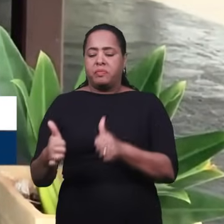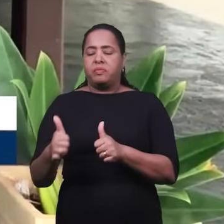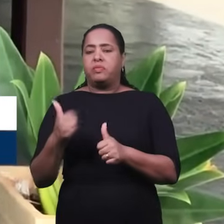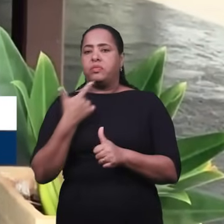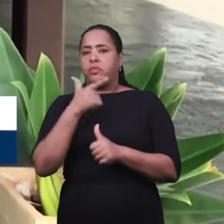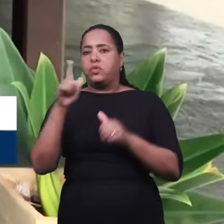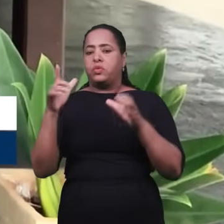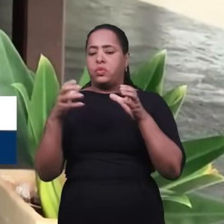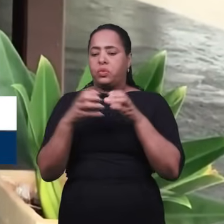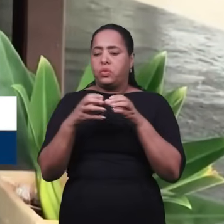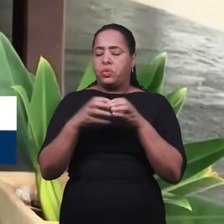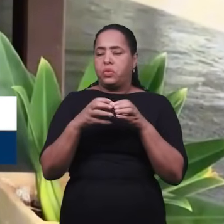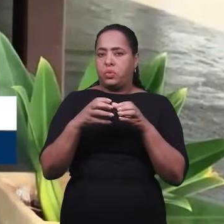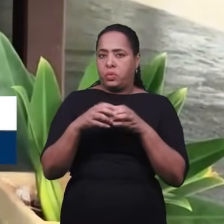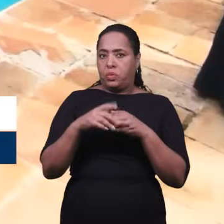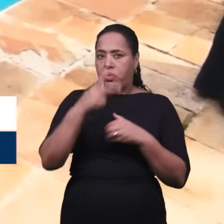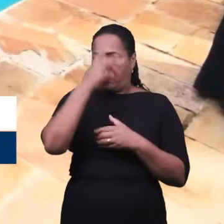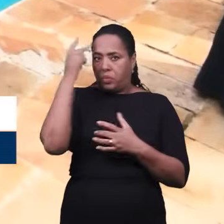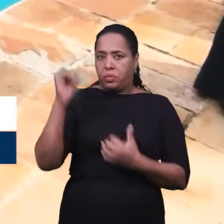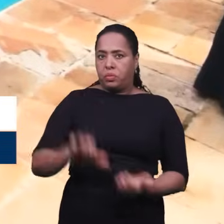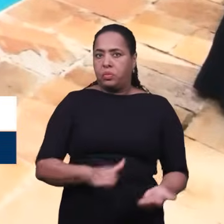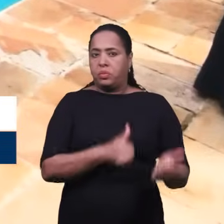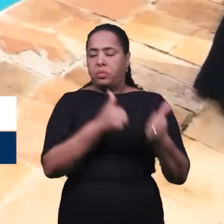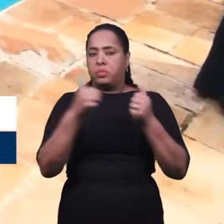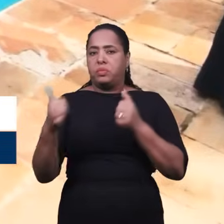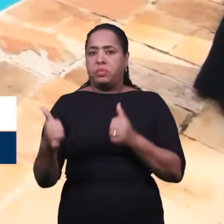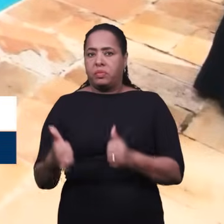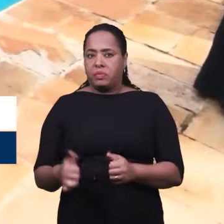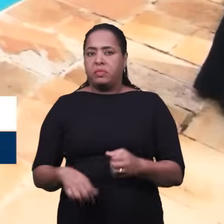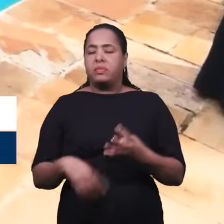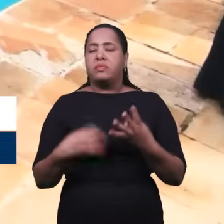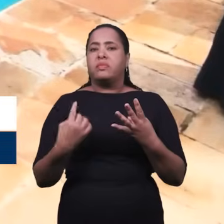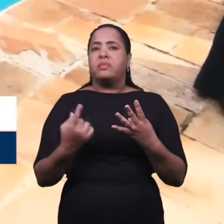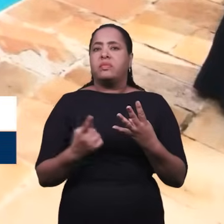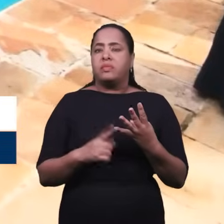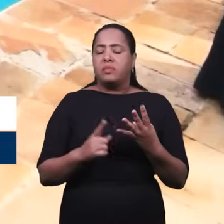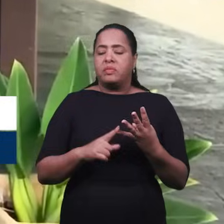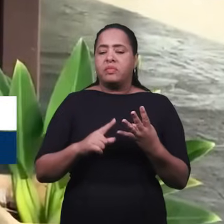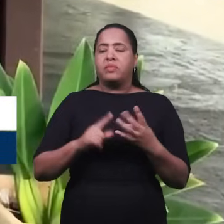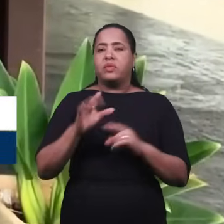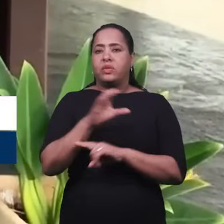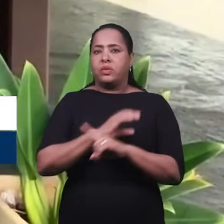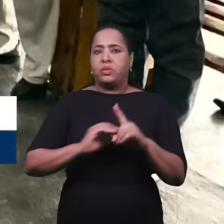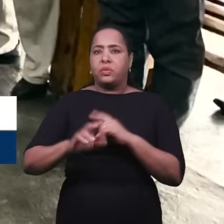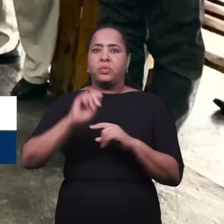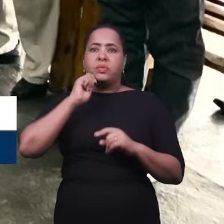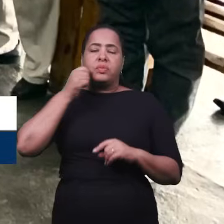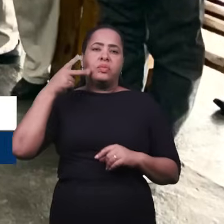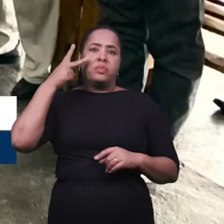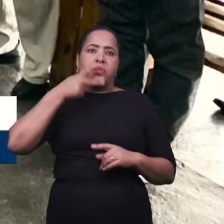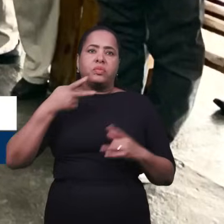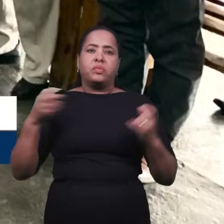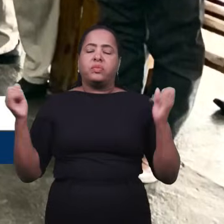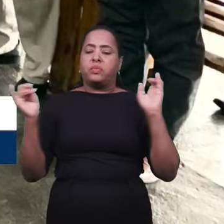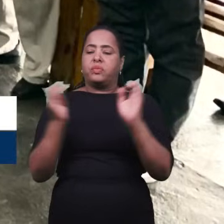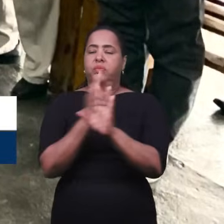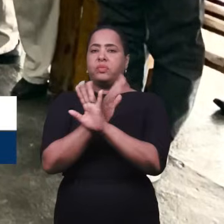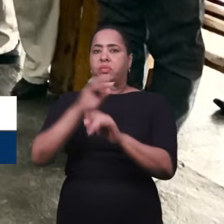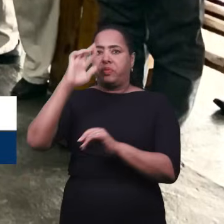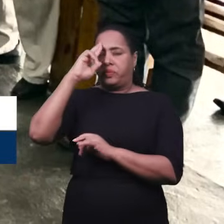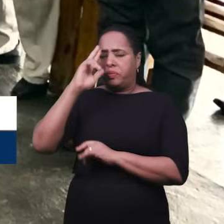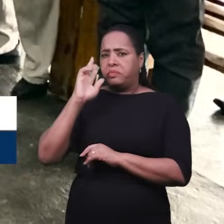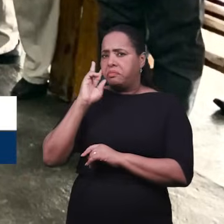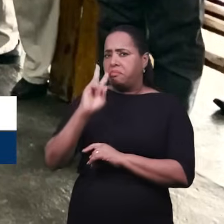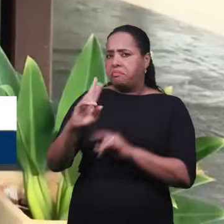mais vidas aqui do nosso polo que desceram as águas. Tivemos na sequência uma ceia glorificando o Senhor. Os irmãos vão